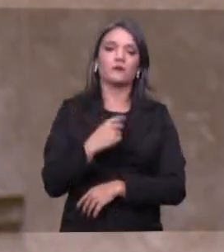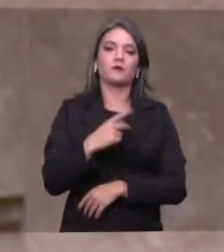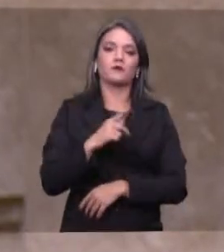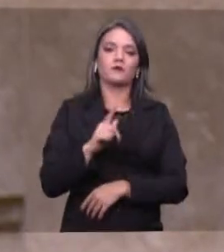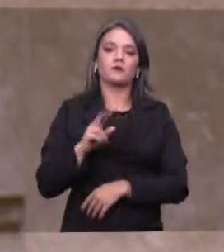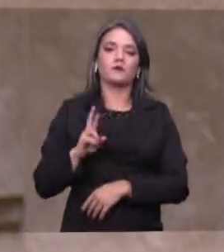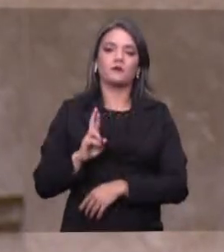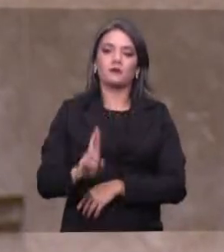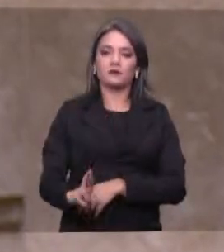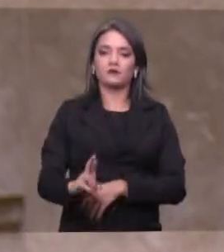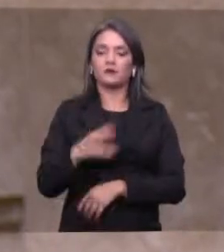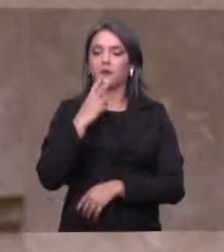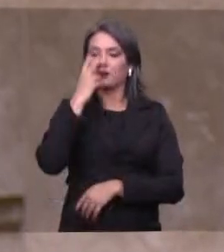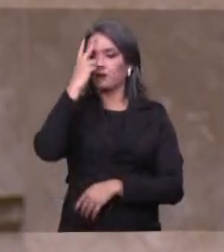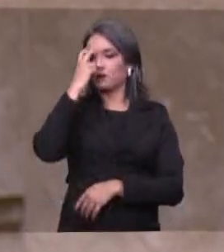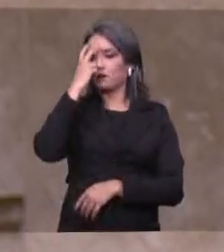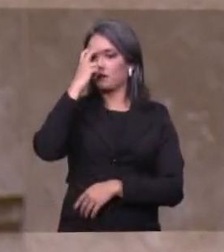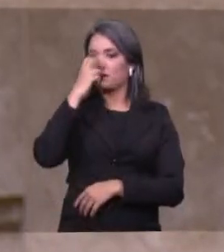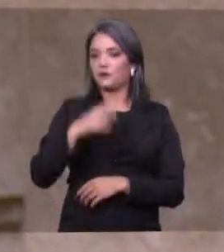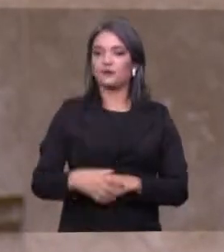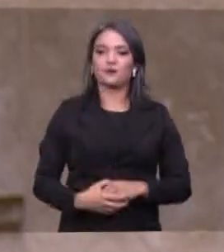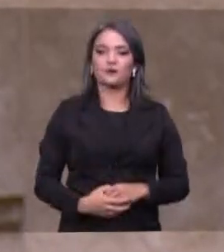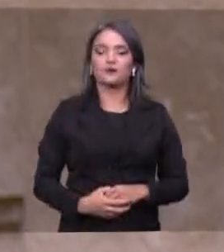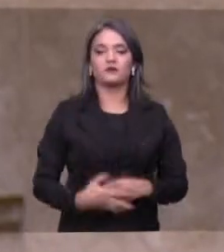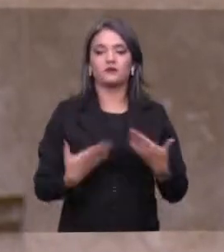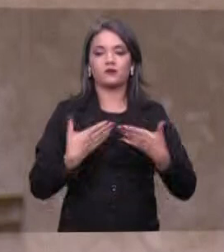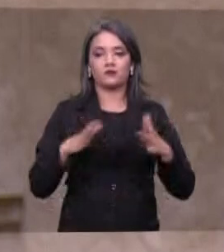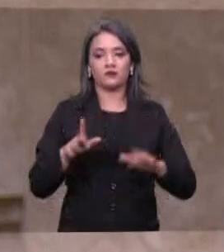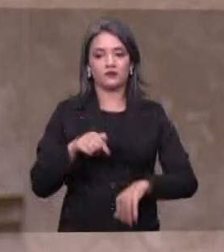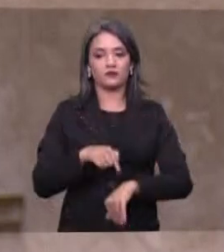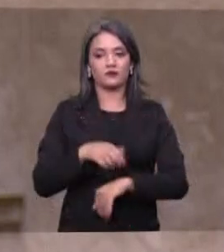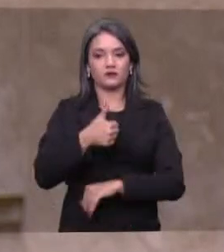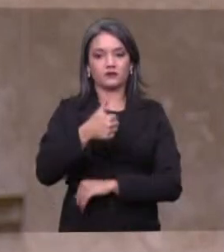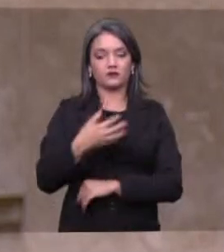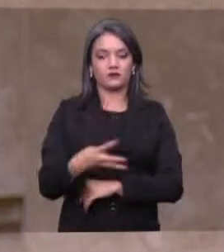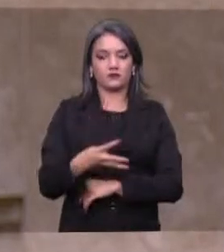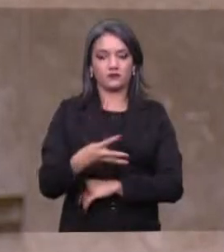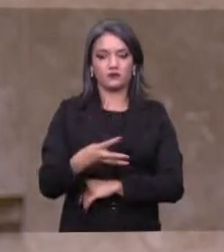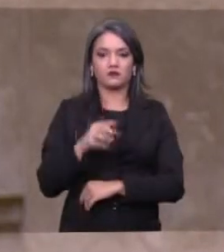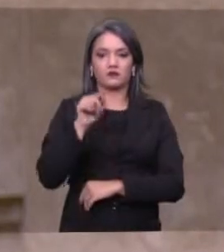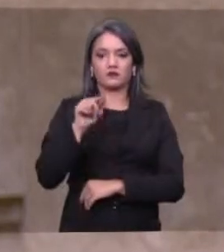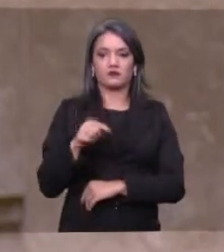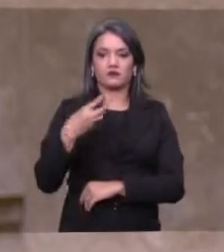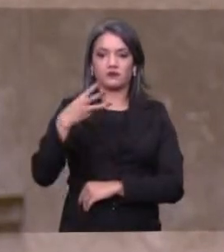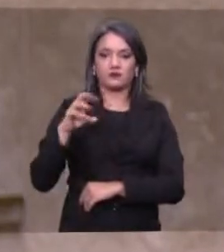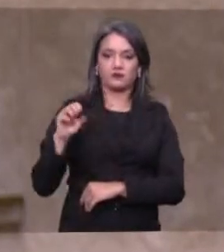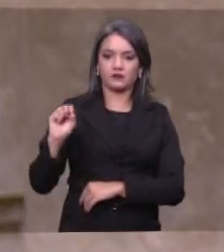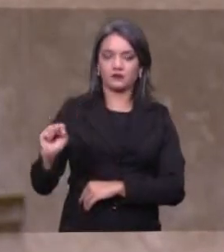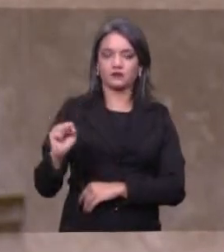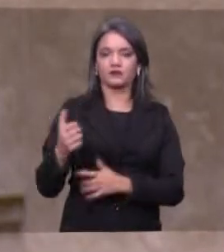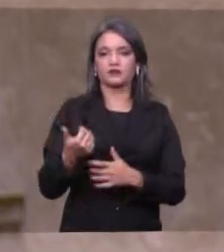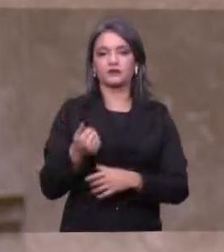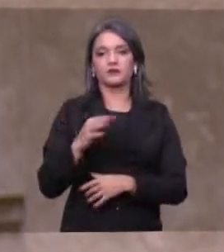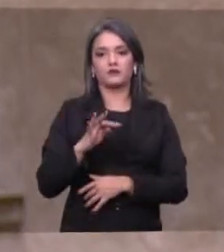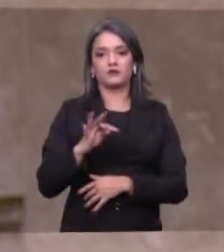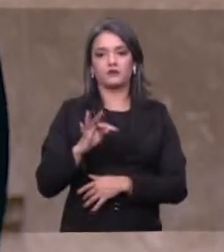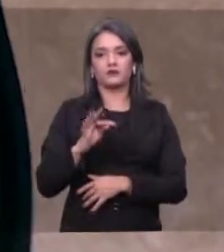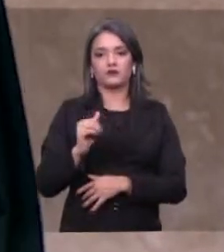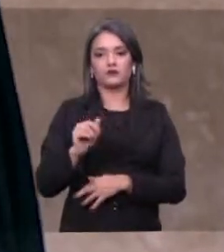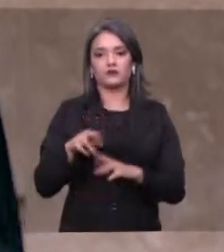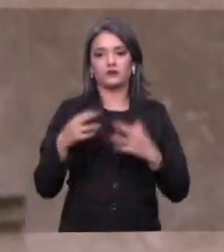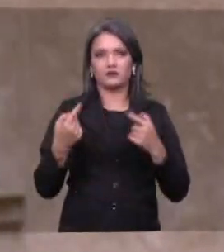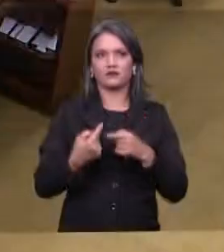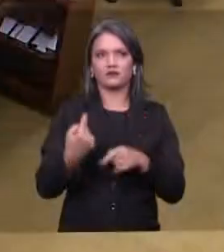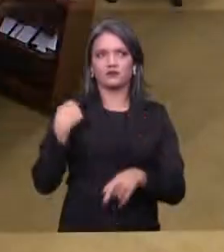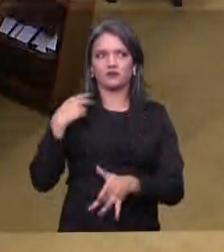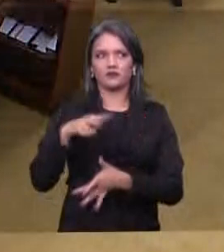Procurador-Geral da República, doutor Antônio Augusto Brandão de Aras. Abriu-se a sessão às 14 horas e 38 minutos, sendo lida e aprovada a ata da